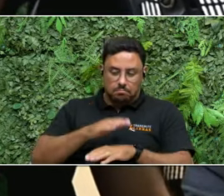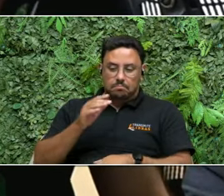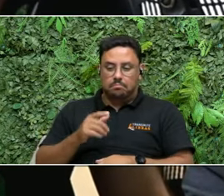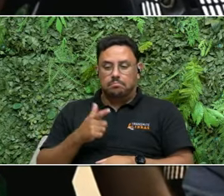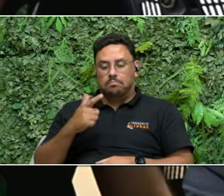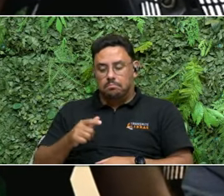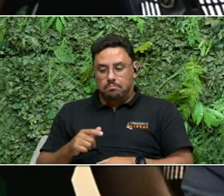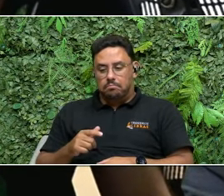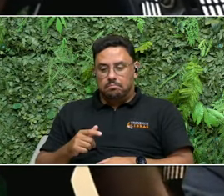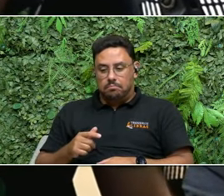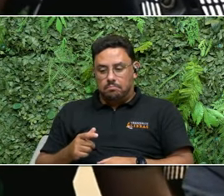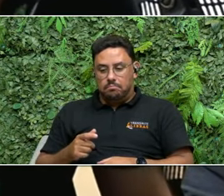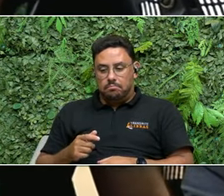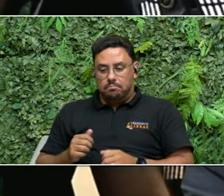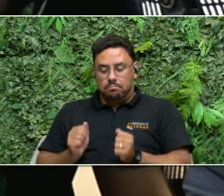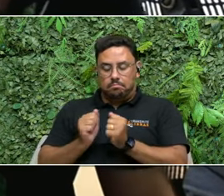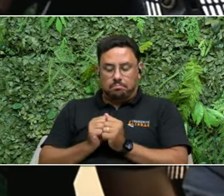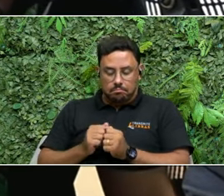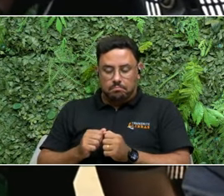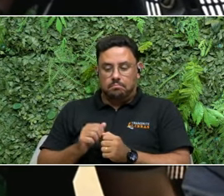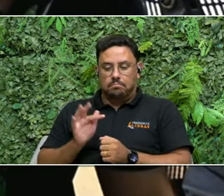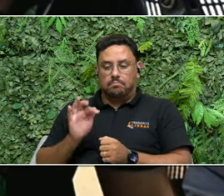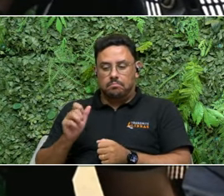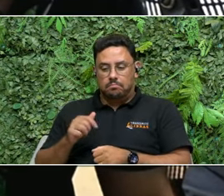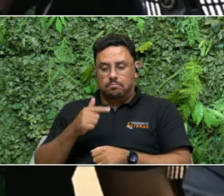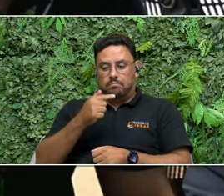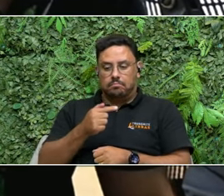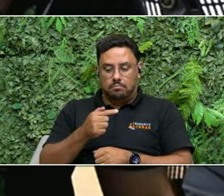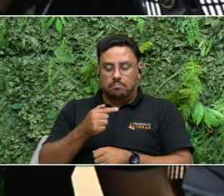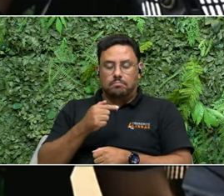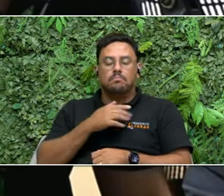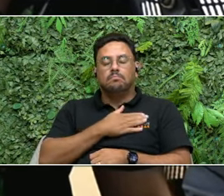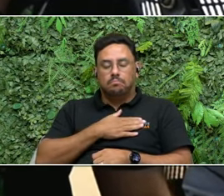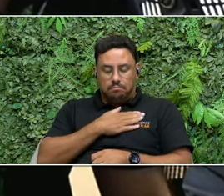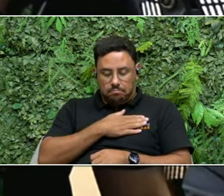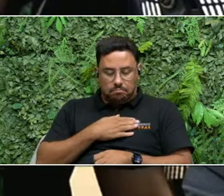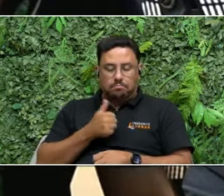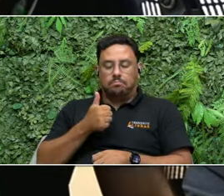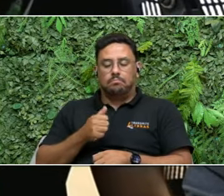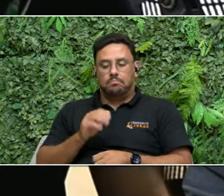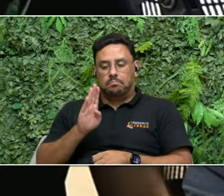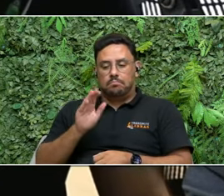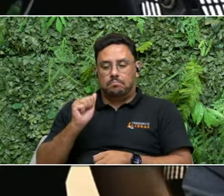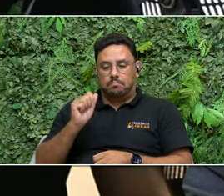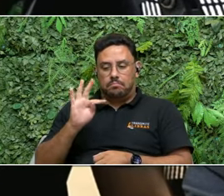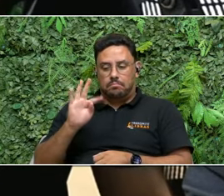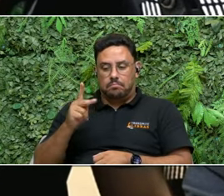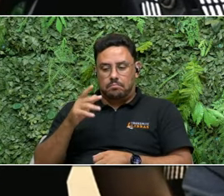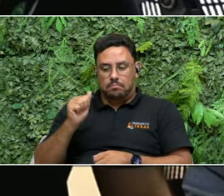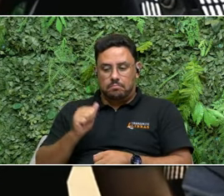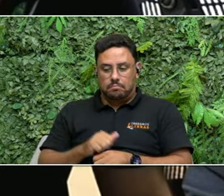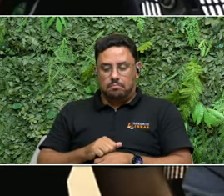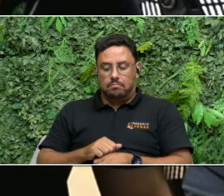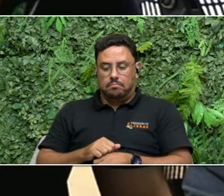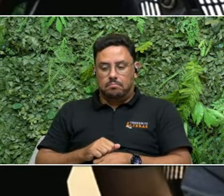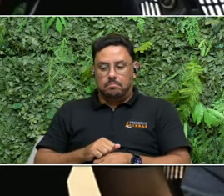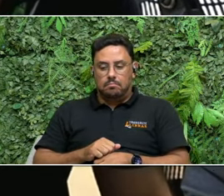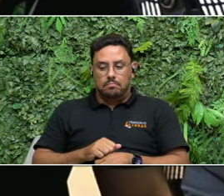ainda muito preso né pelo esquema do Felipão mas vai levar uma nota sete também gostei do Arana batalha